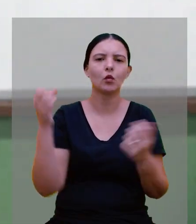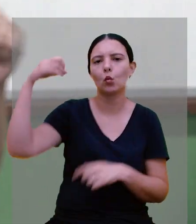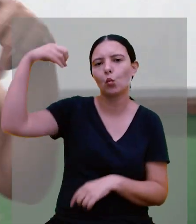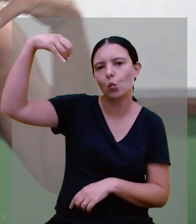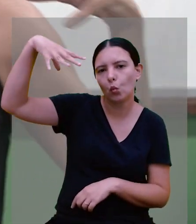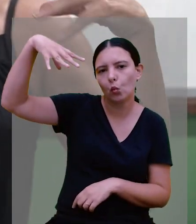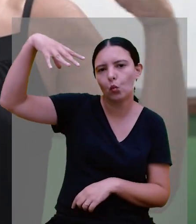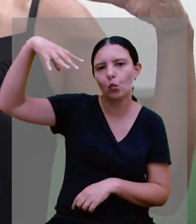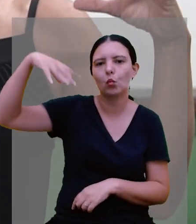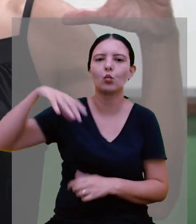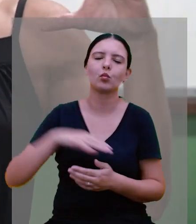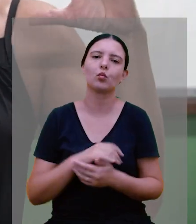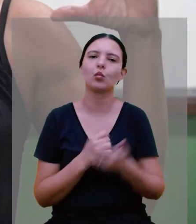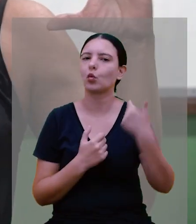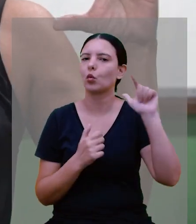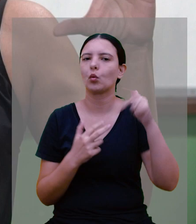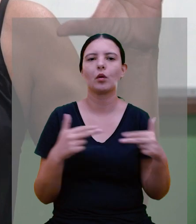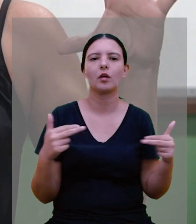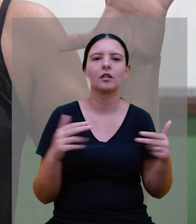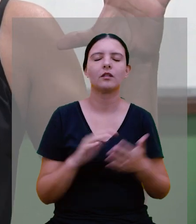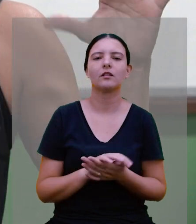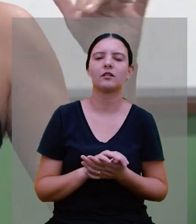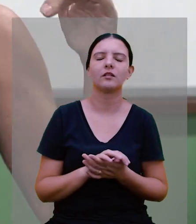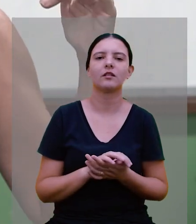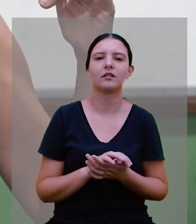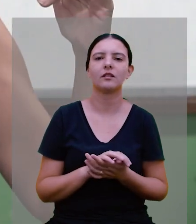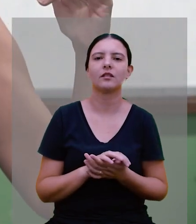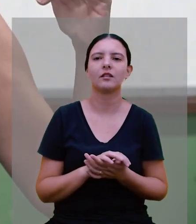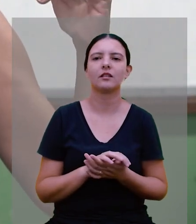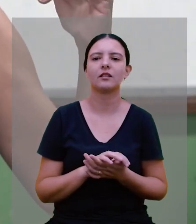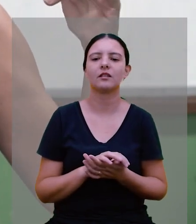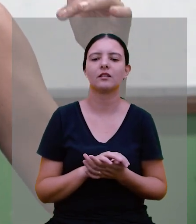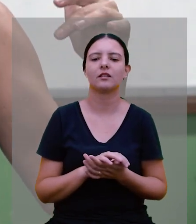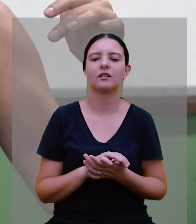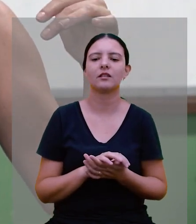Luz, tá. Alguém, outra coisa. Vou caçar mais de 1 milhão de vagalumes por você.